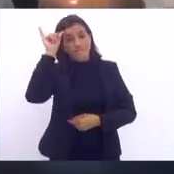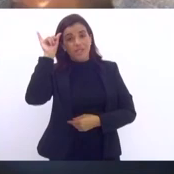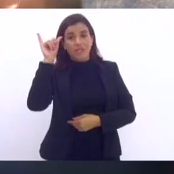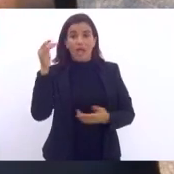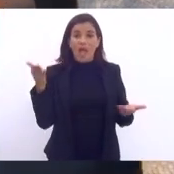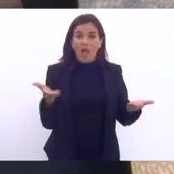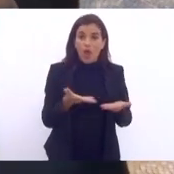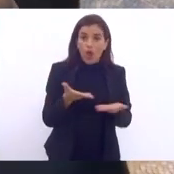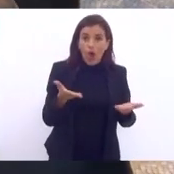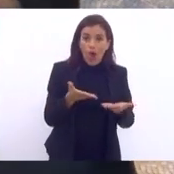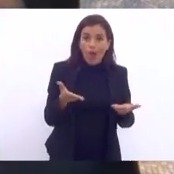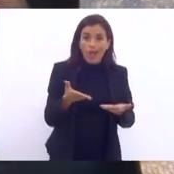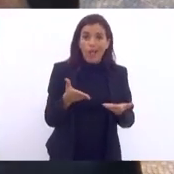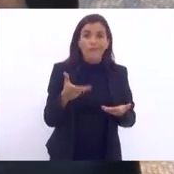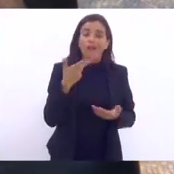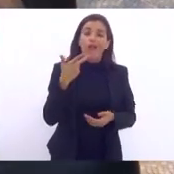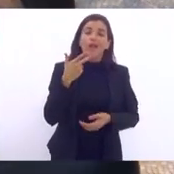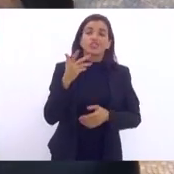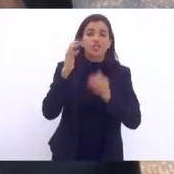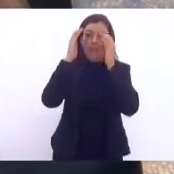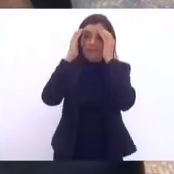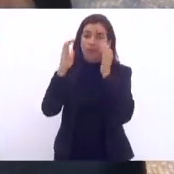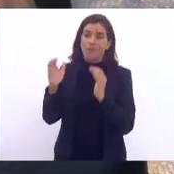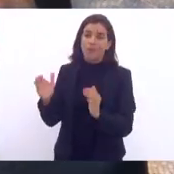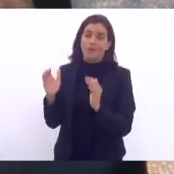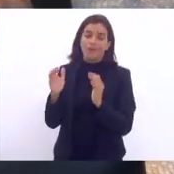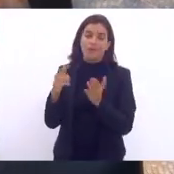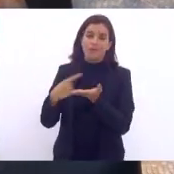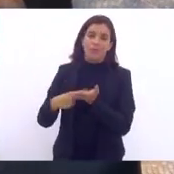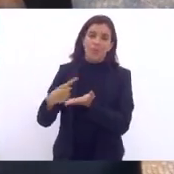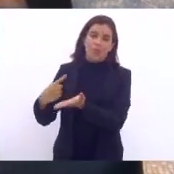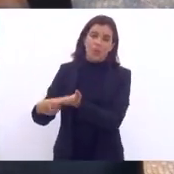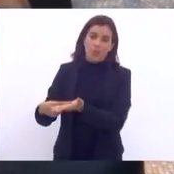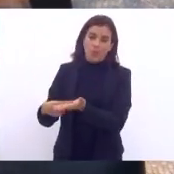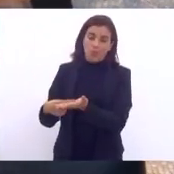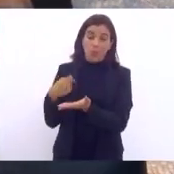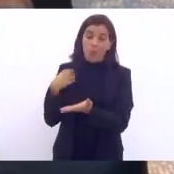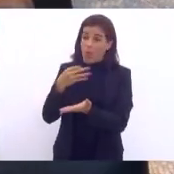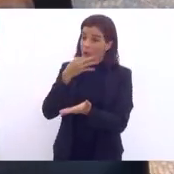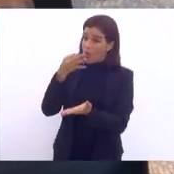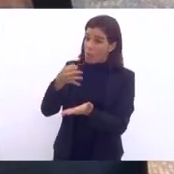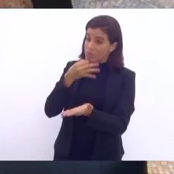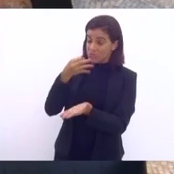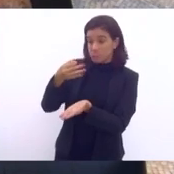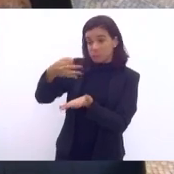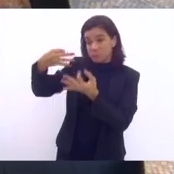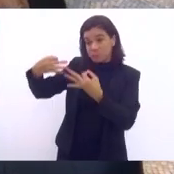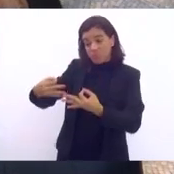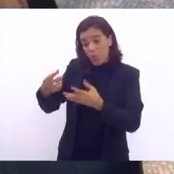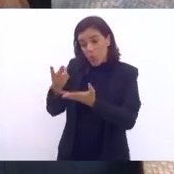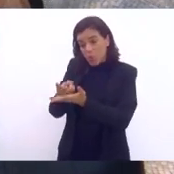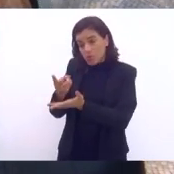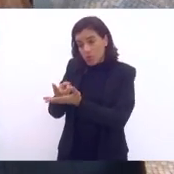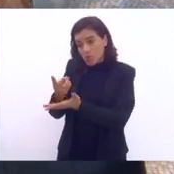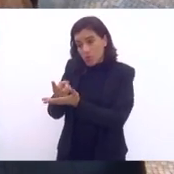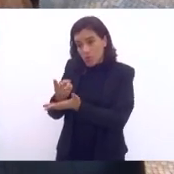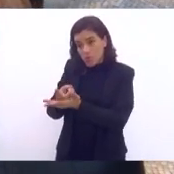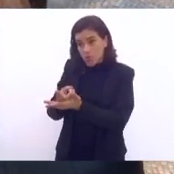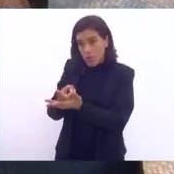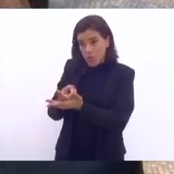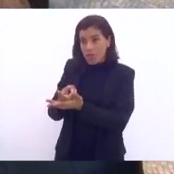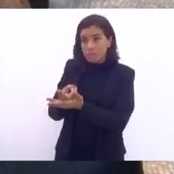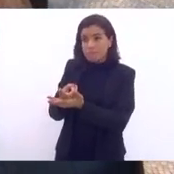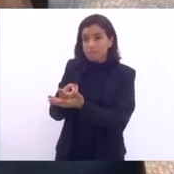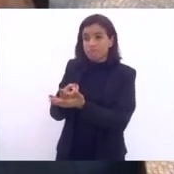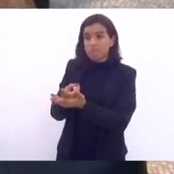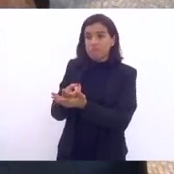acordo. Então, minha ideia é manter do jeito que está, se Vossa Excelência concordar, que já há acordo com o pessoal pela retirada e com o próprio deputado Luiz